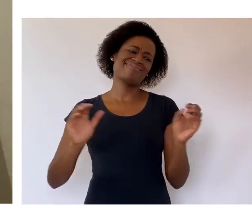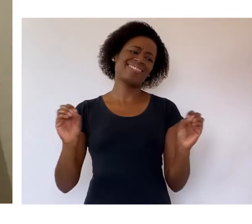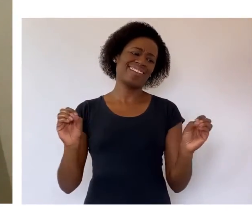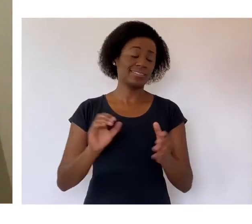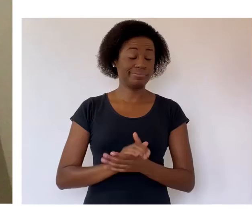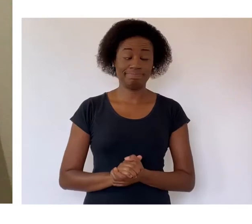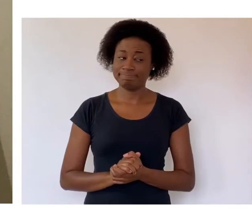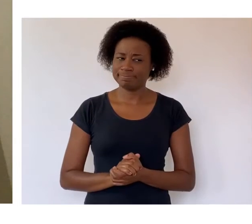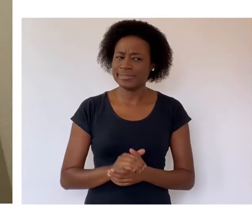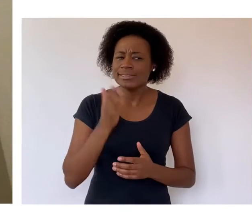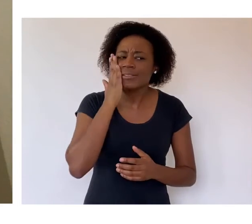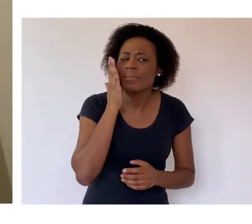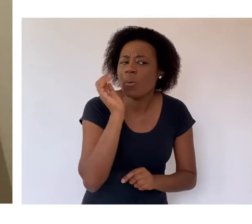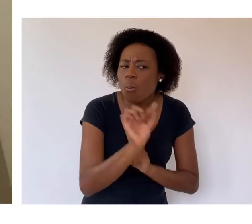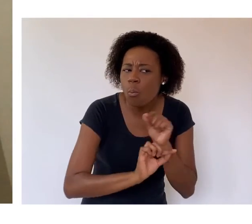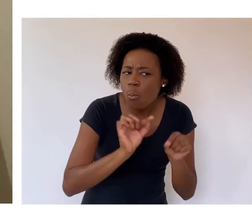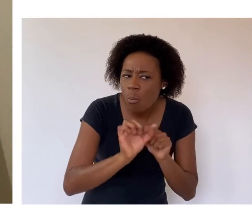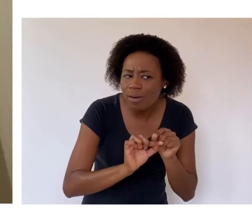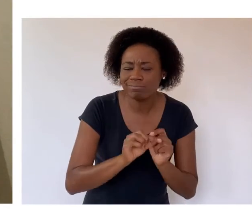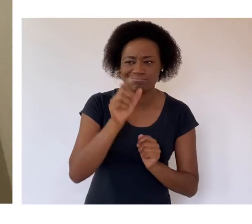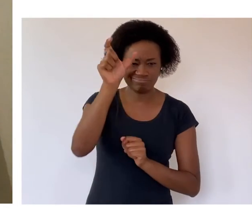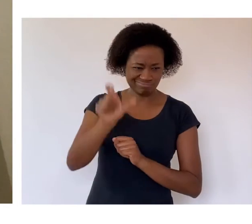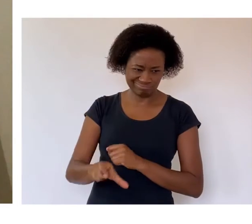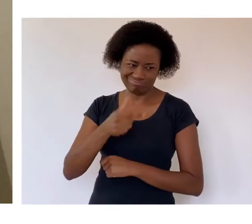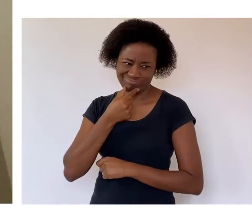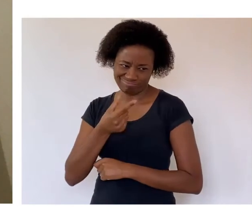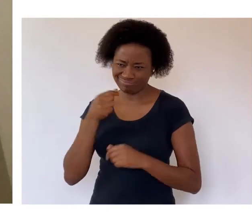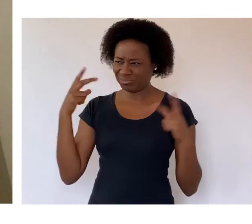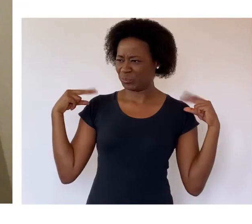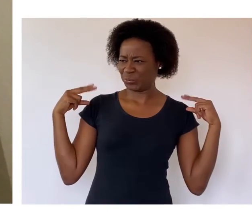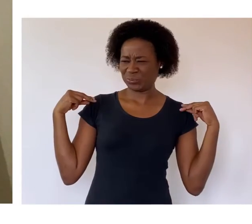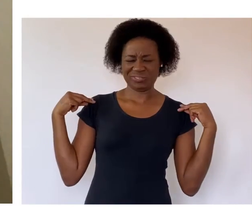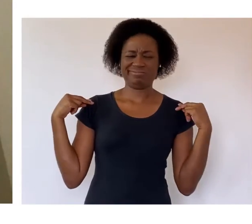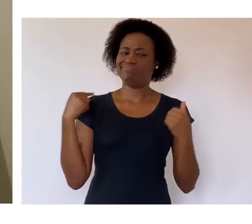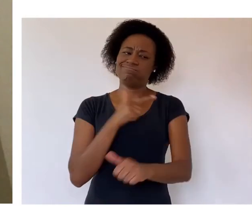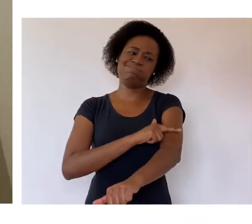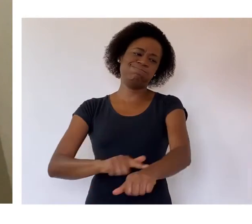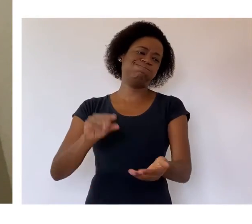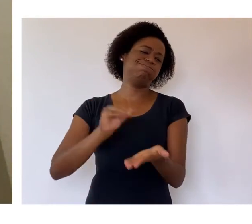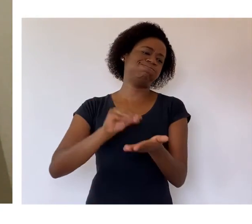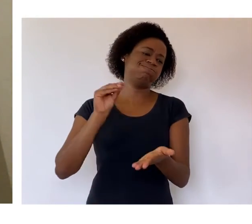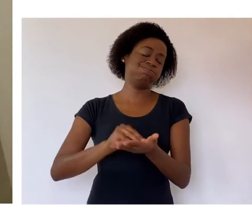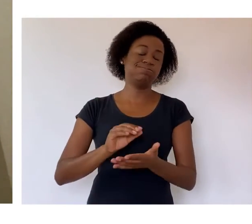tudo, quer saber? Aquele motorista, ele é muito mal educado."